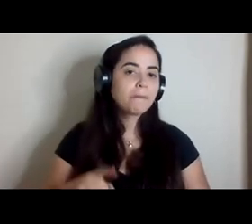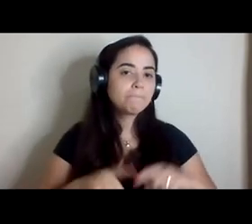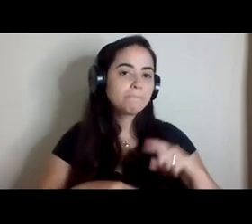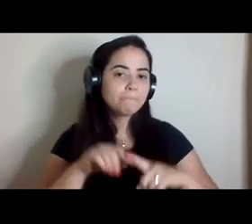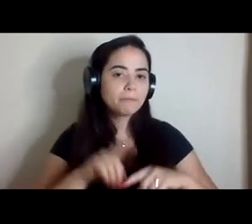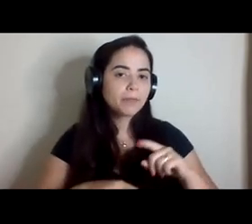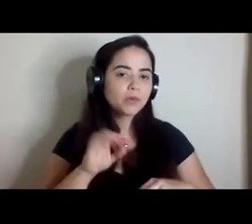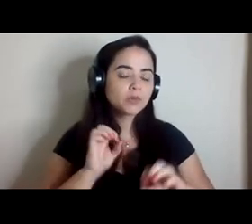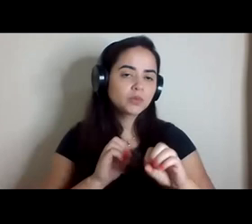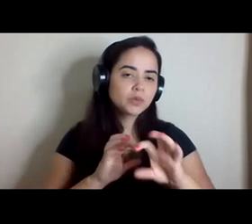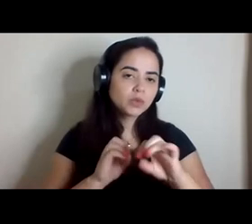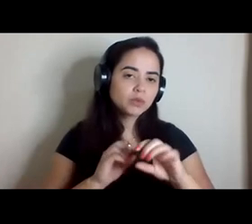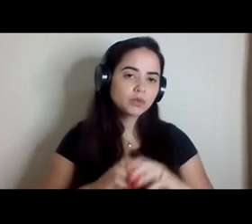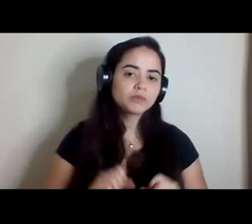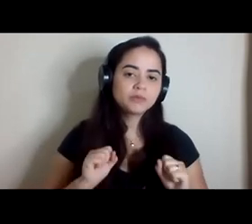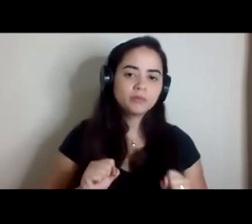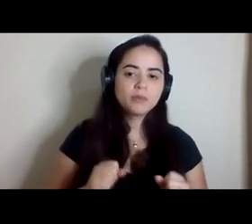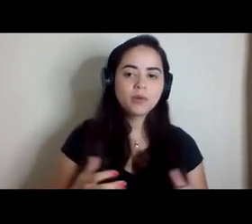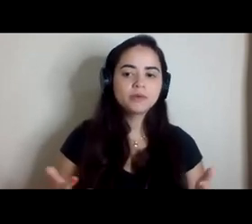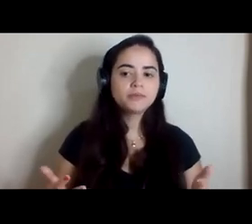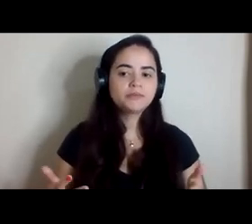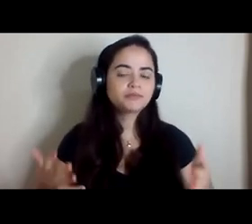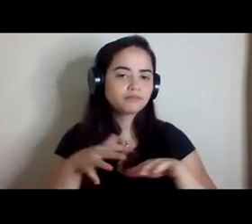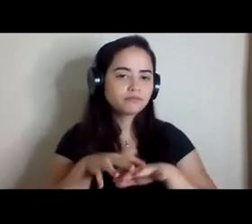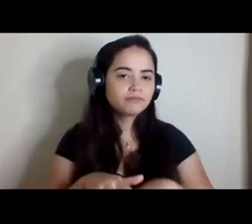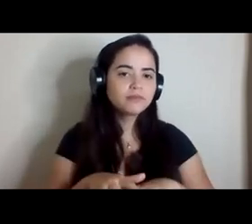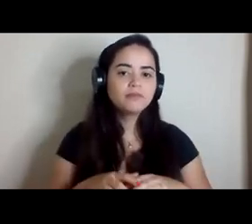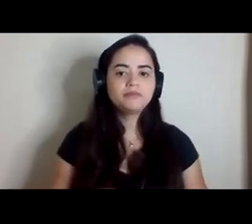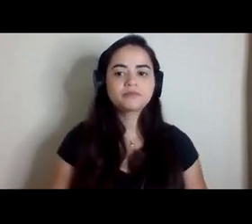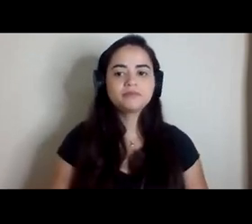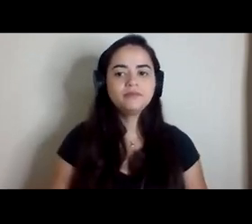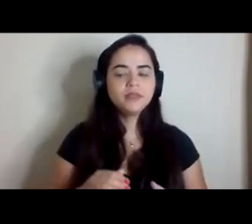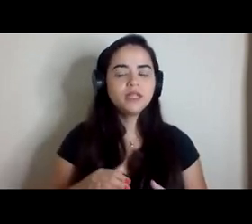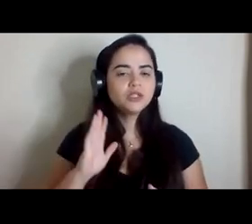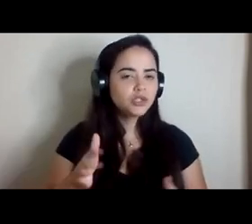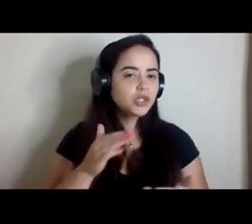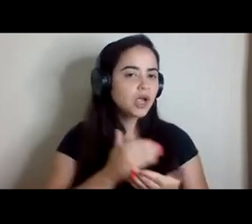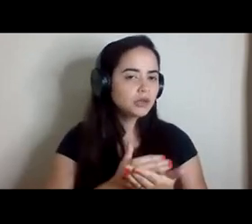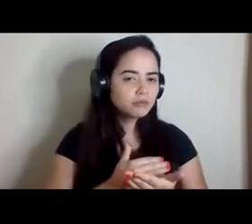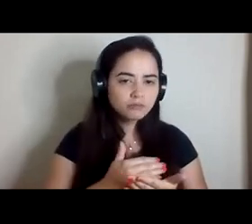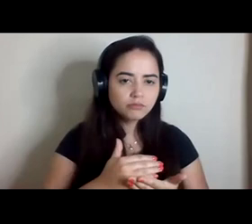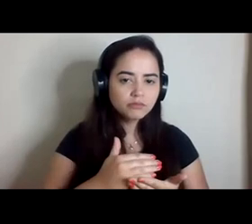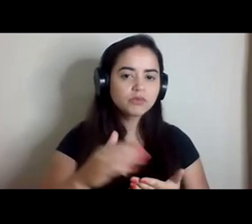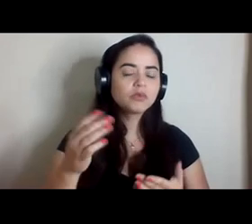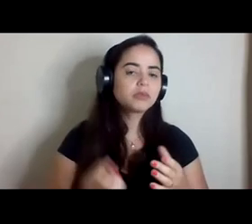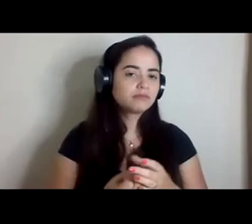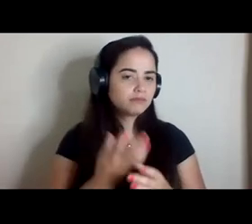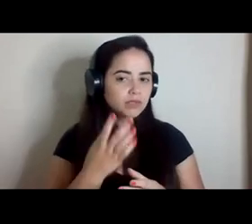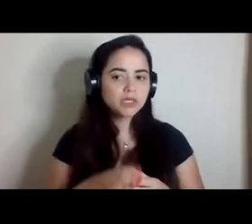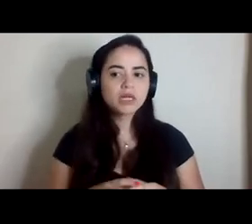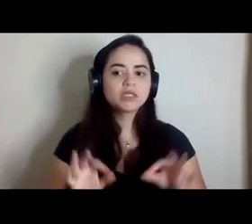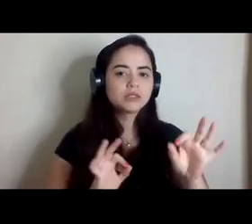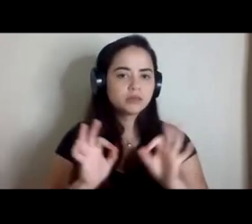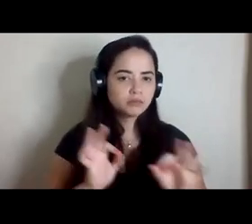possam integrar. Isso vem desde a construção, desde a criação do nosso programa, como um